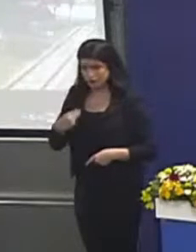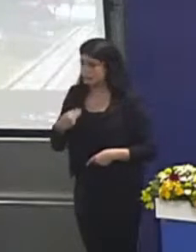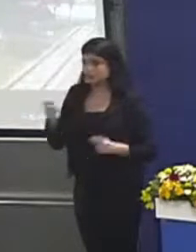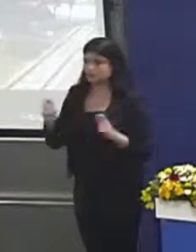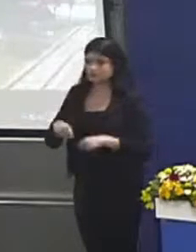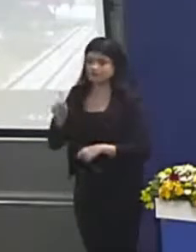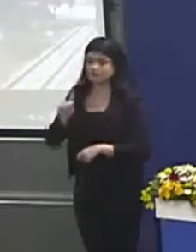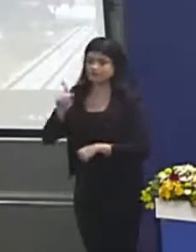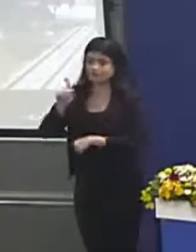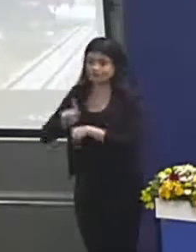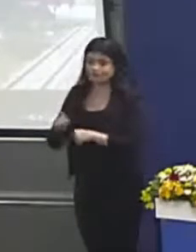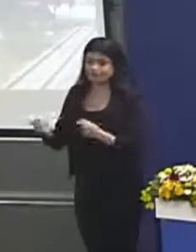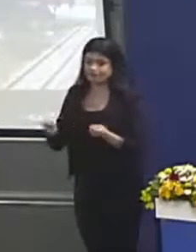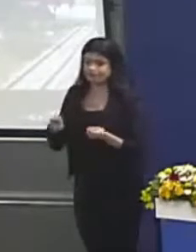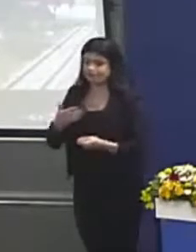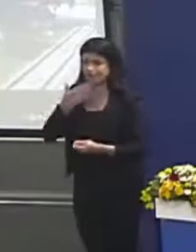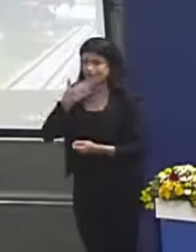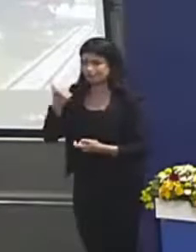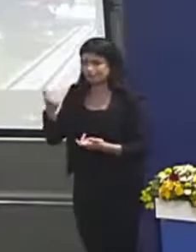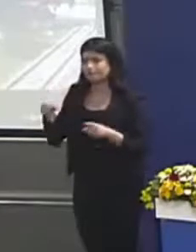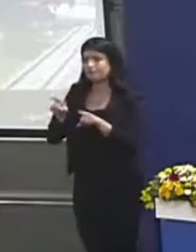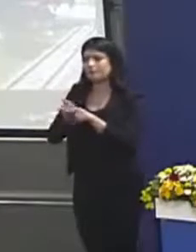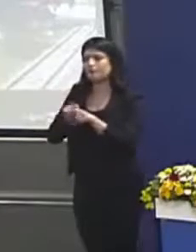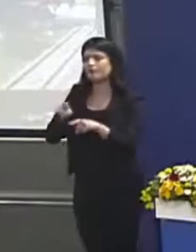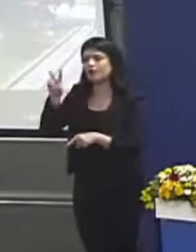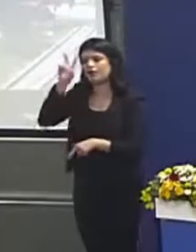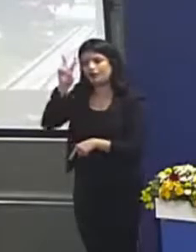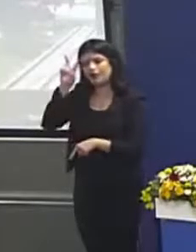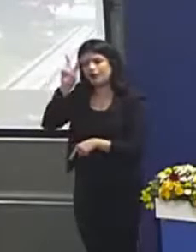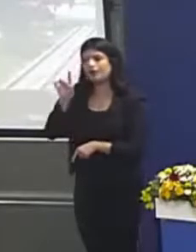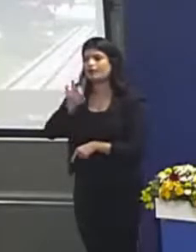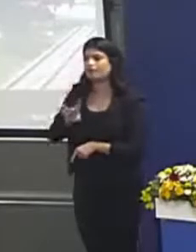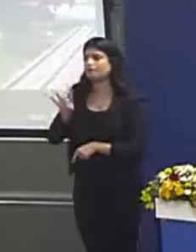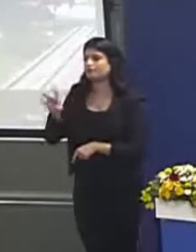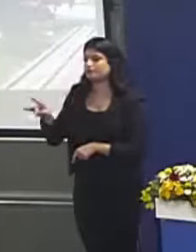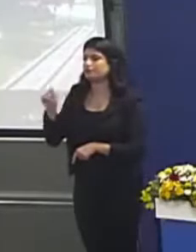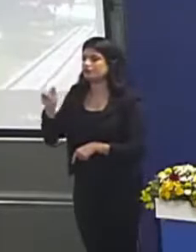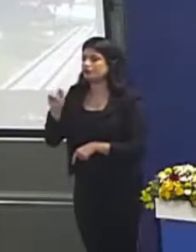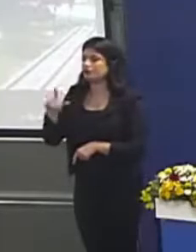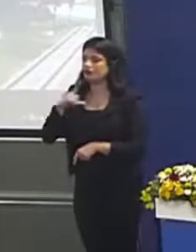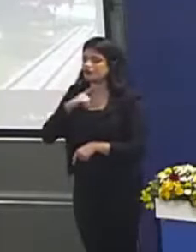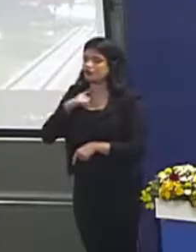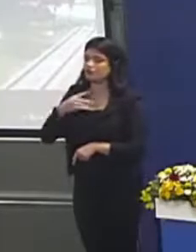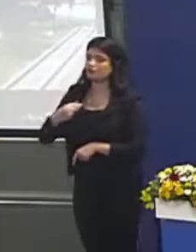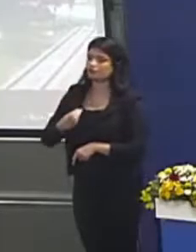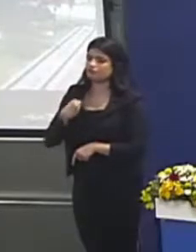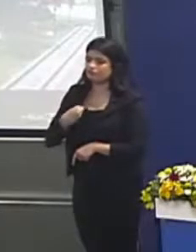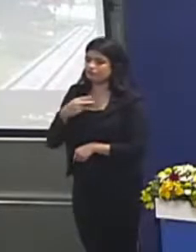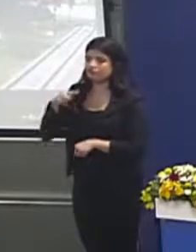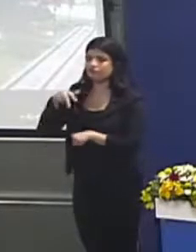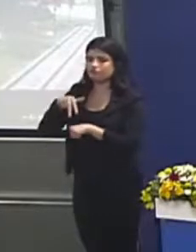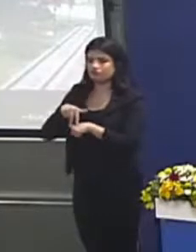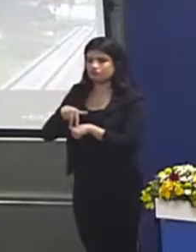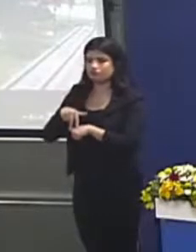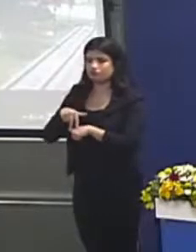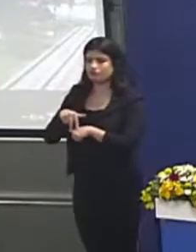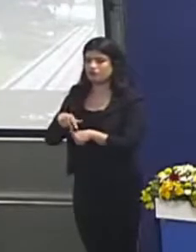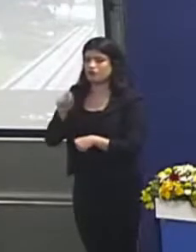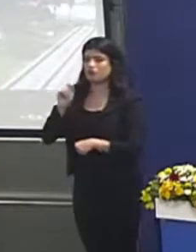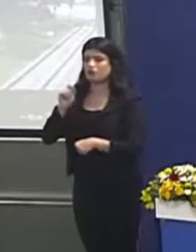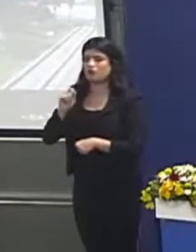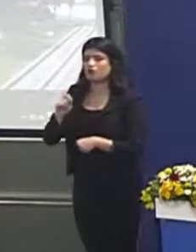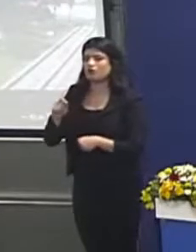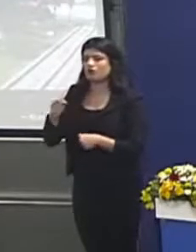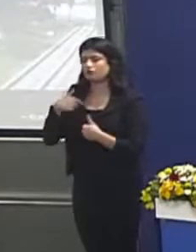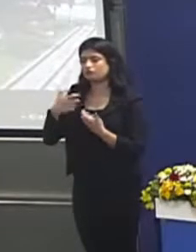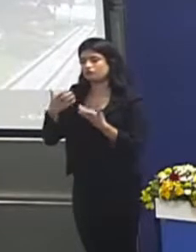possível. Quero lembrar a todas, todas e todes que também faço uso desse espaço para prestar